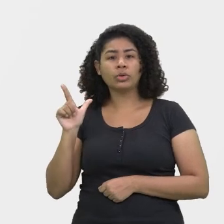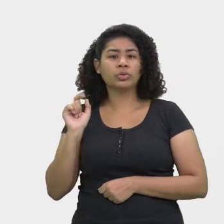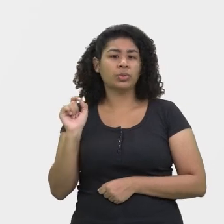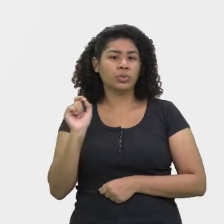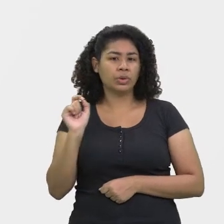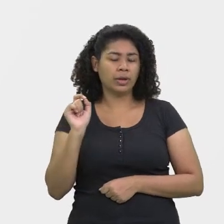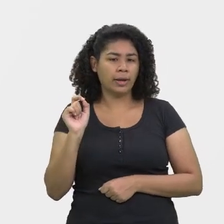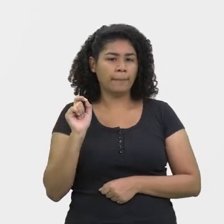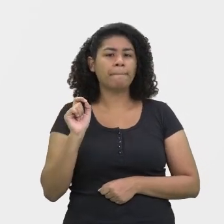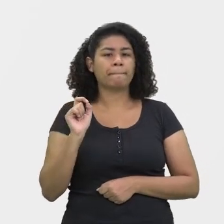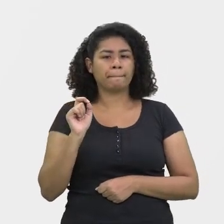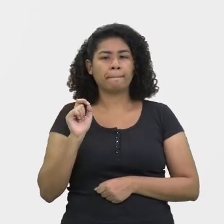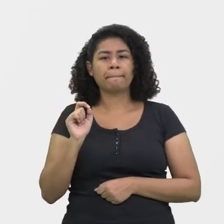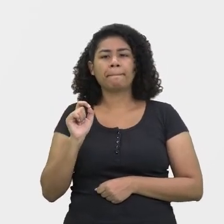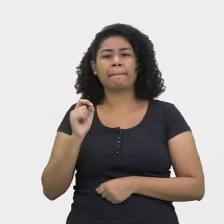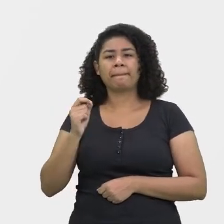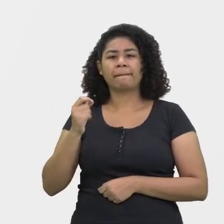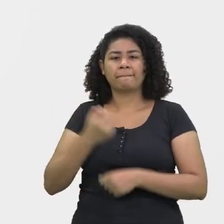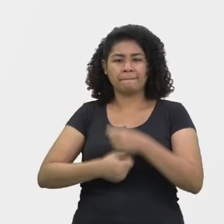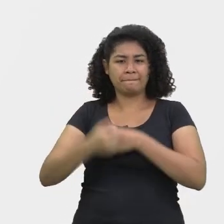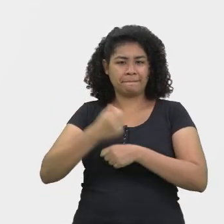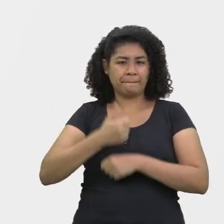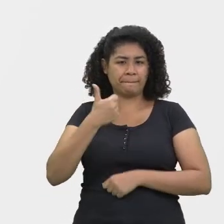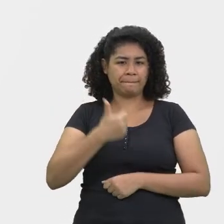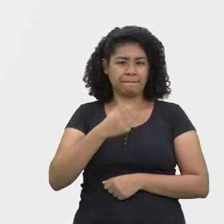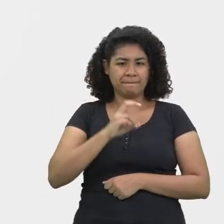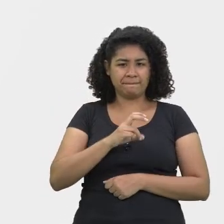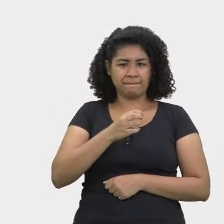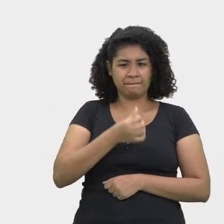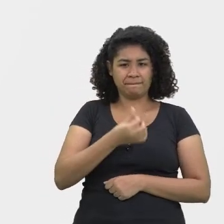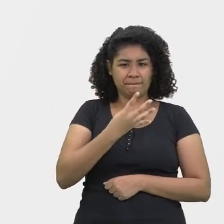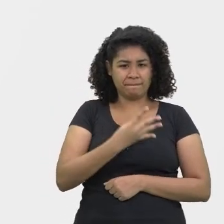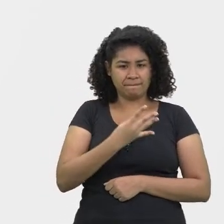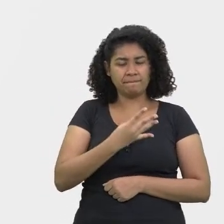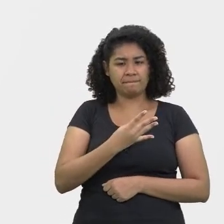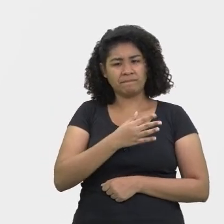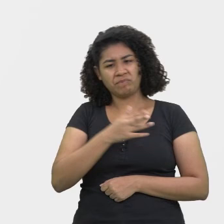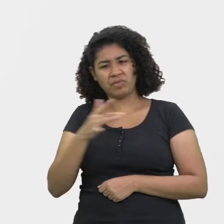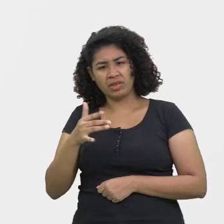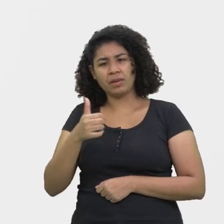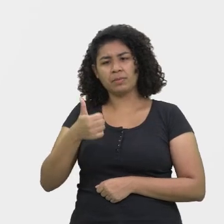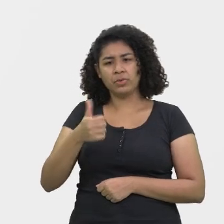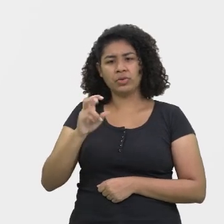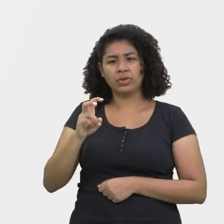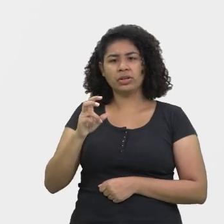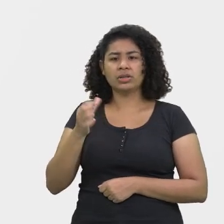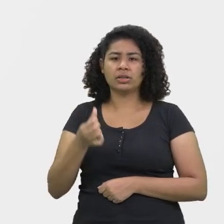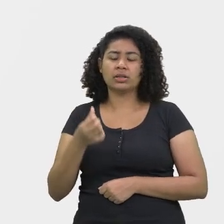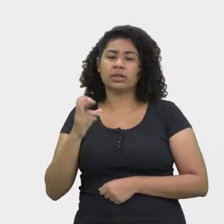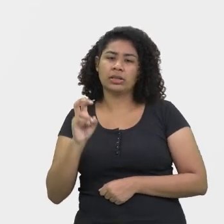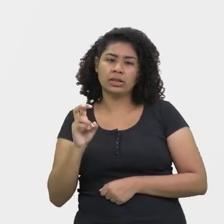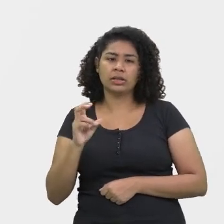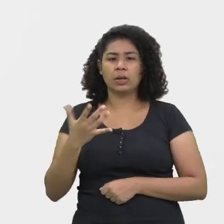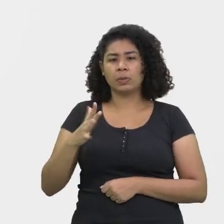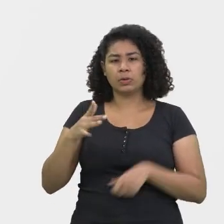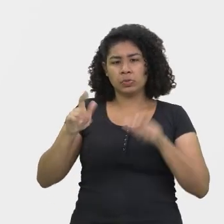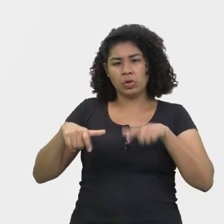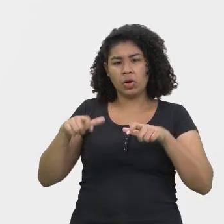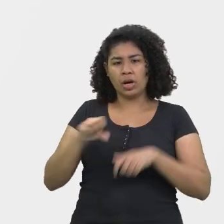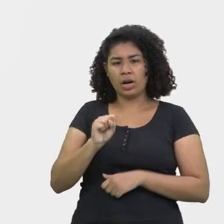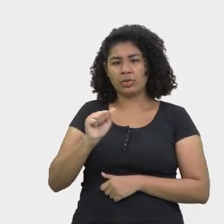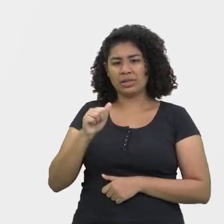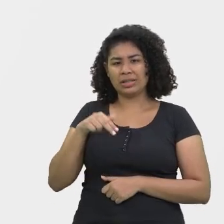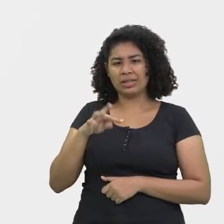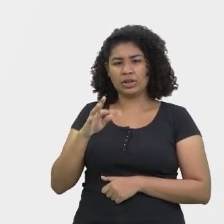esse abandonado, e a segunda em 1564 a 65, nas proximidades de Santo Agostinho,